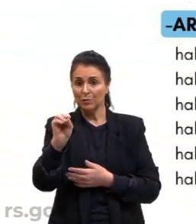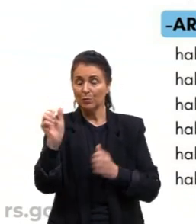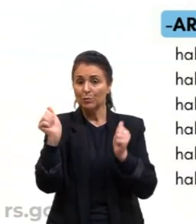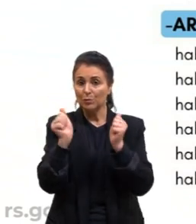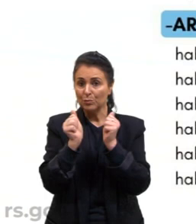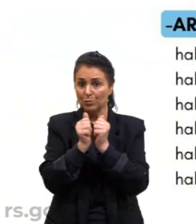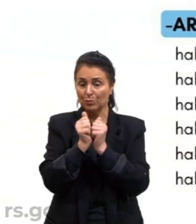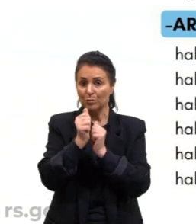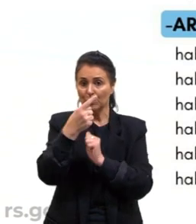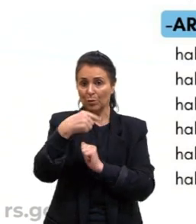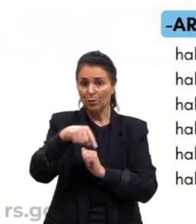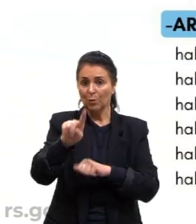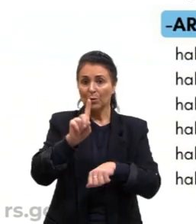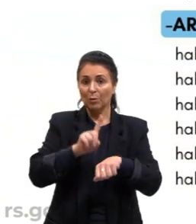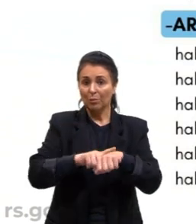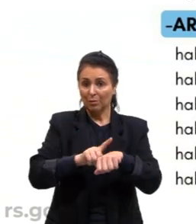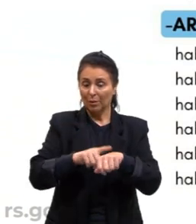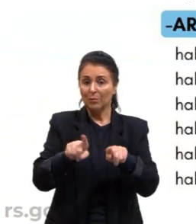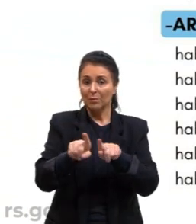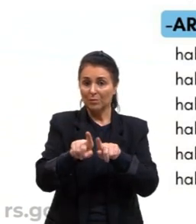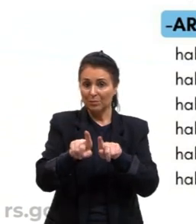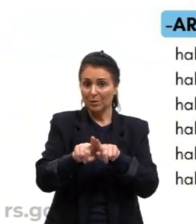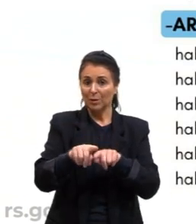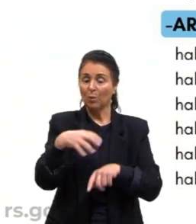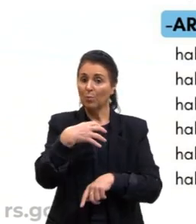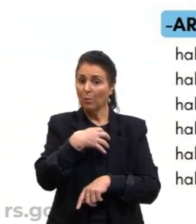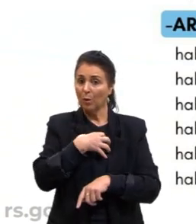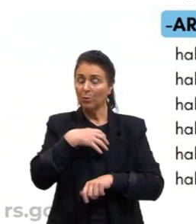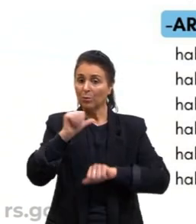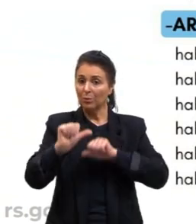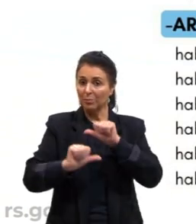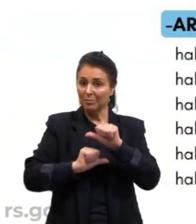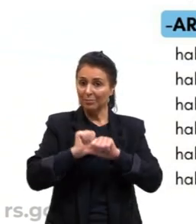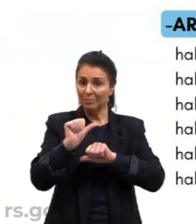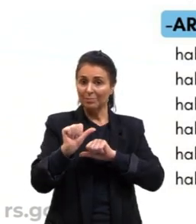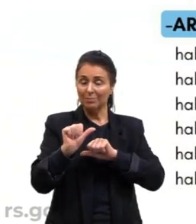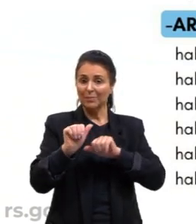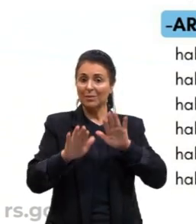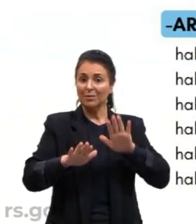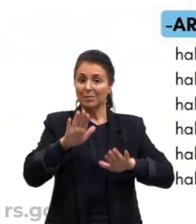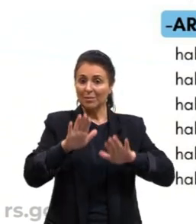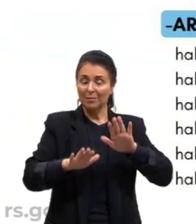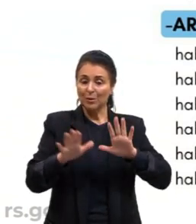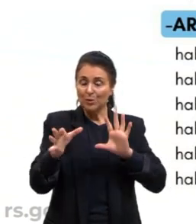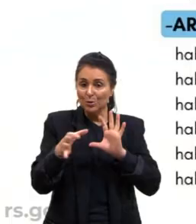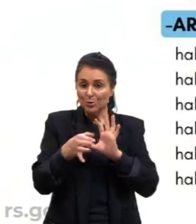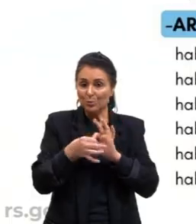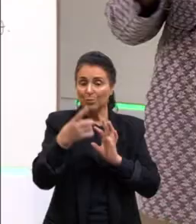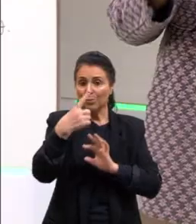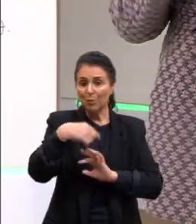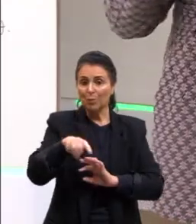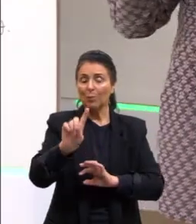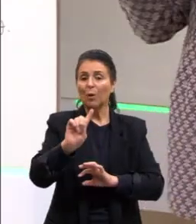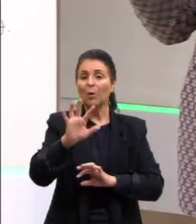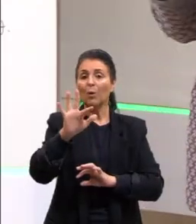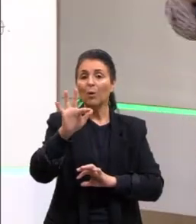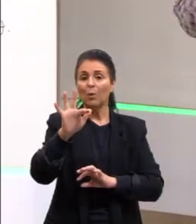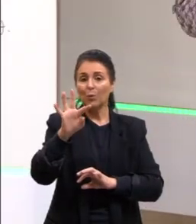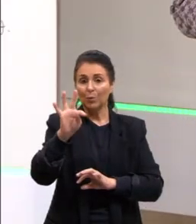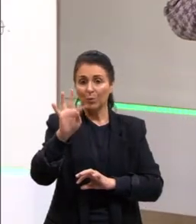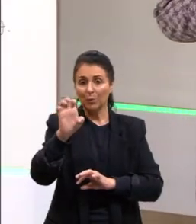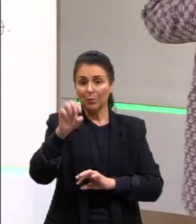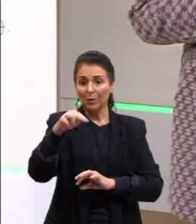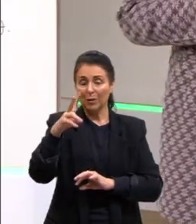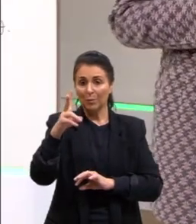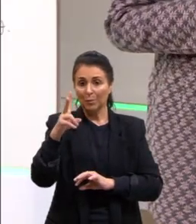outro ao tempo né subjuntivo modo subjetivo entre e muitas vezes aí a outro tempo do